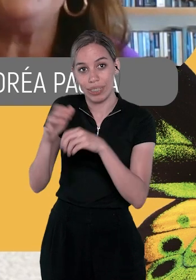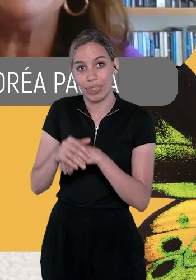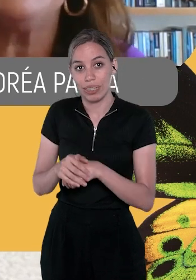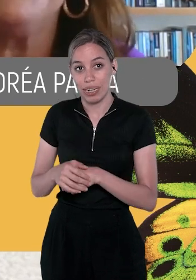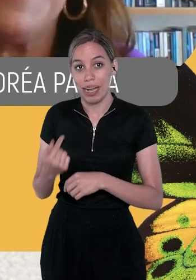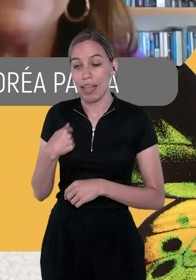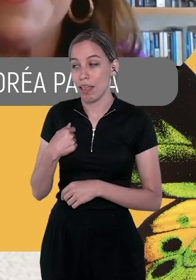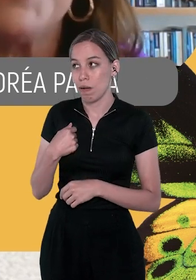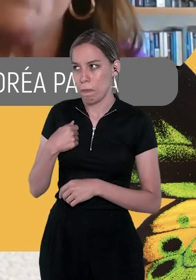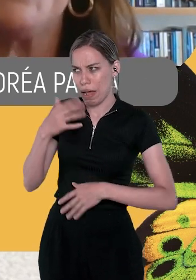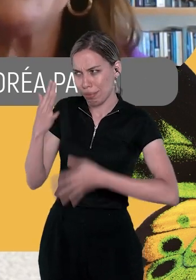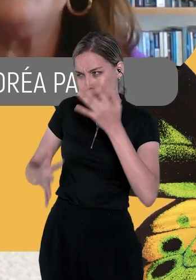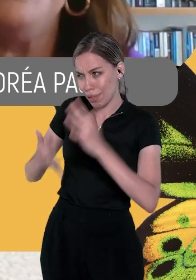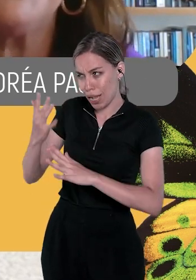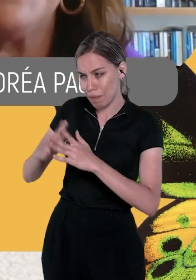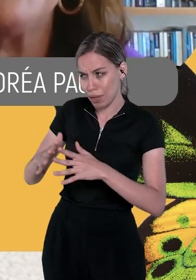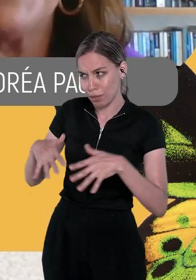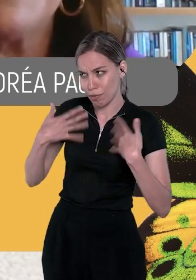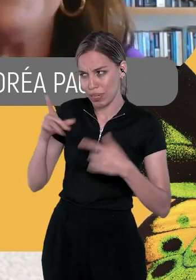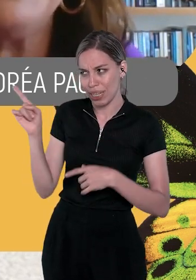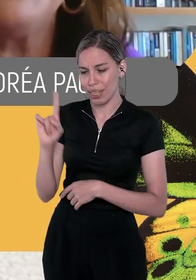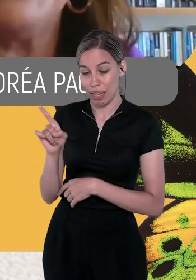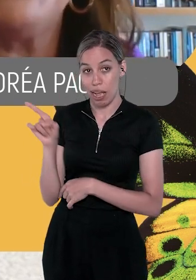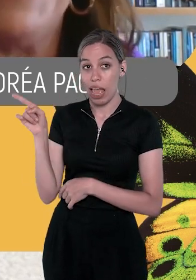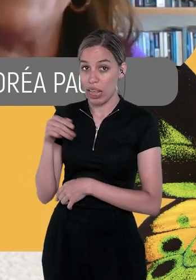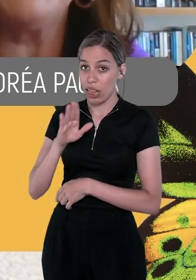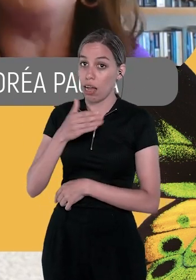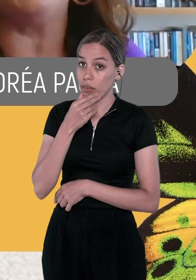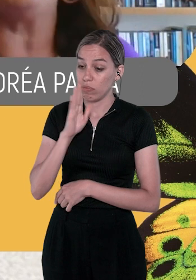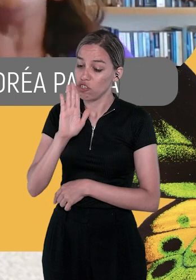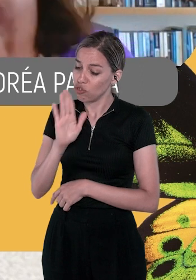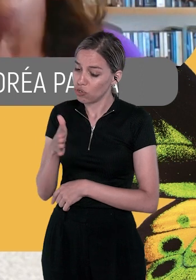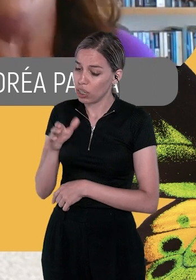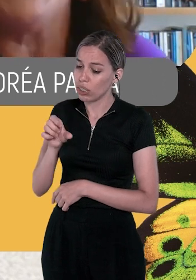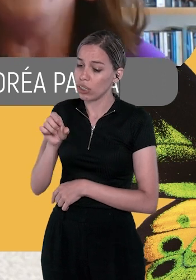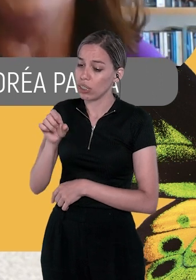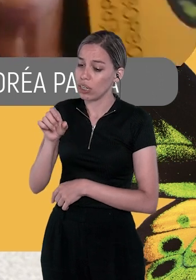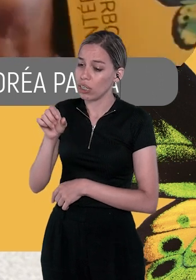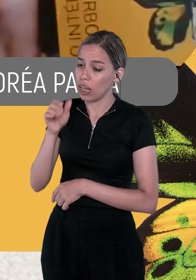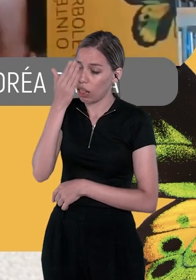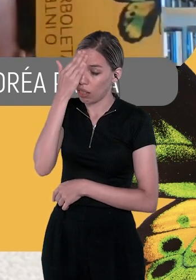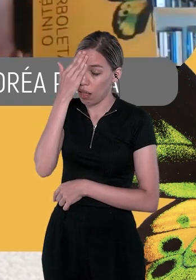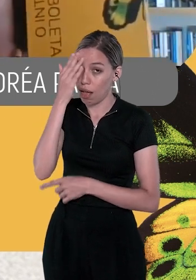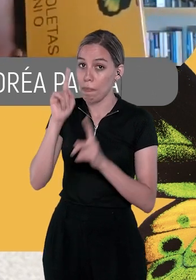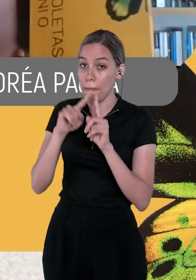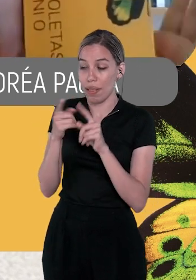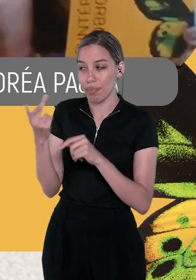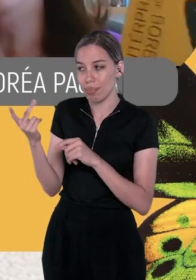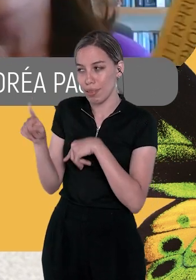a surpresa não, tá, Sérgio? O meu próximo livro, o Sérgio já sabe, mas a gente conversa depois. Hoje, tá